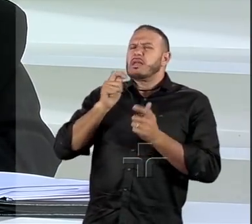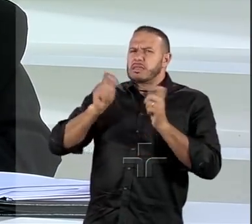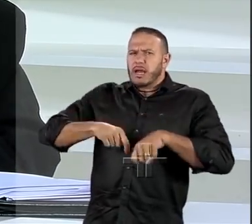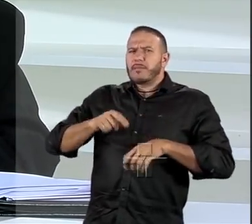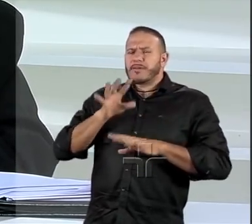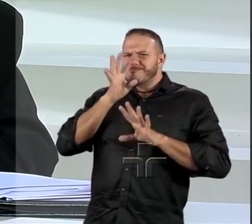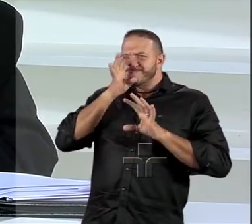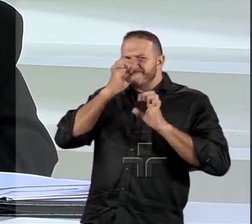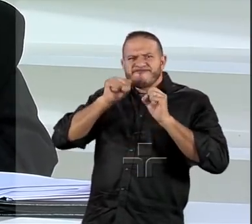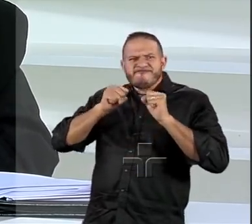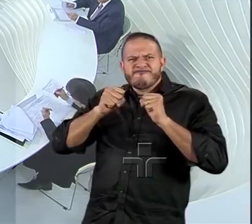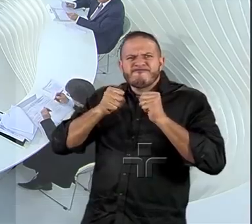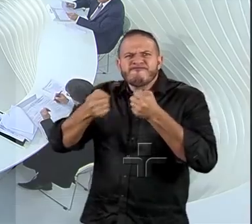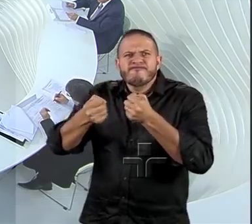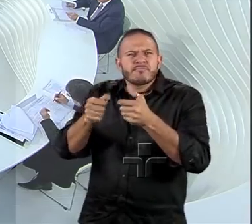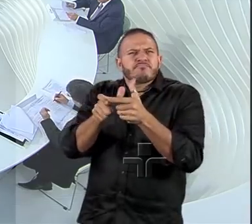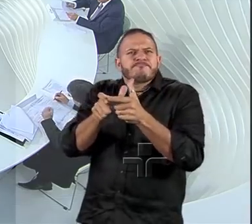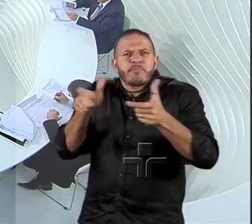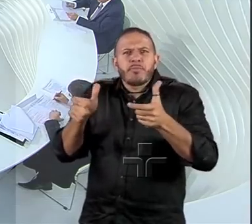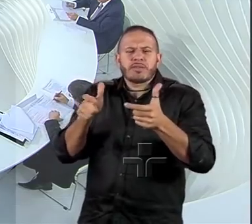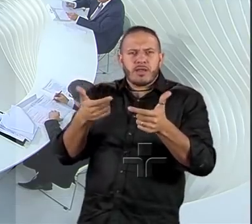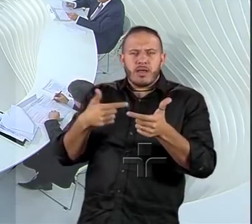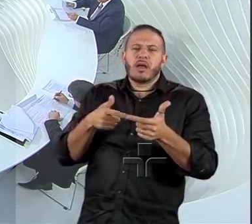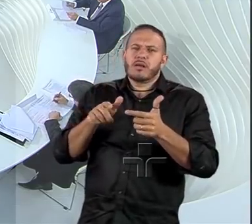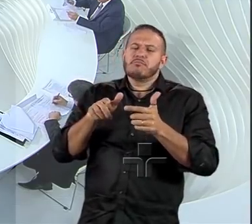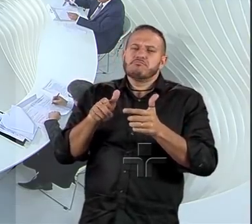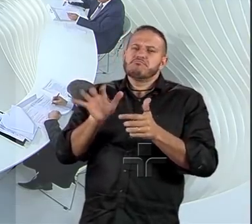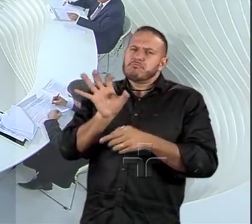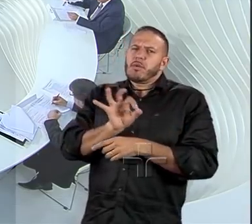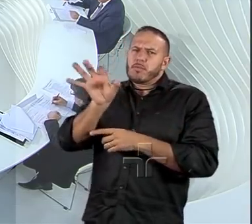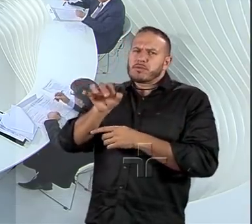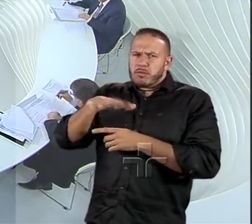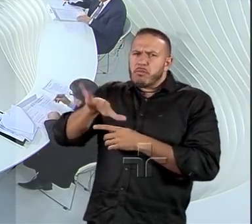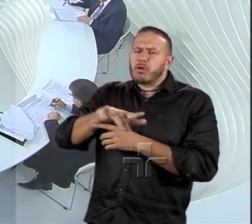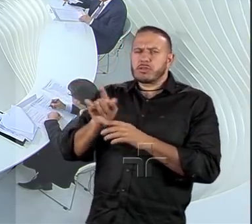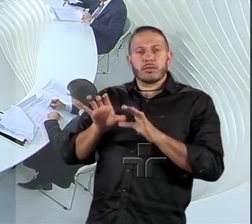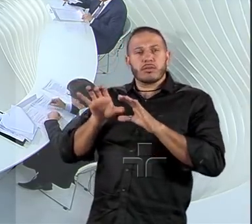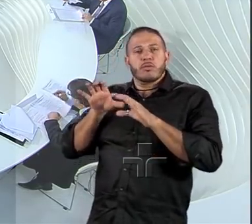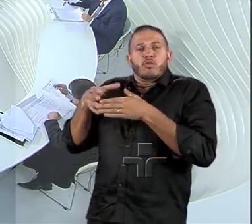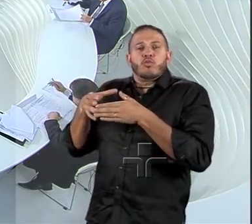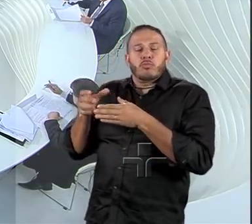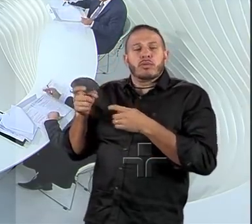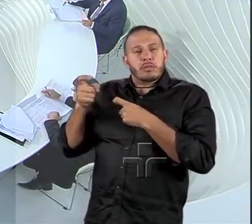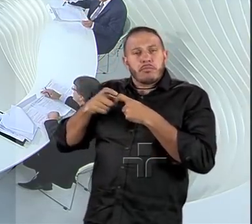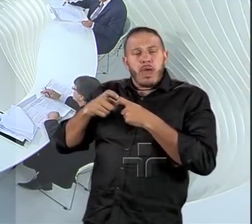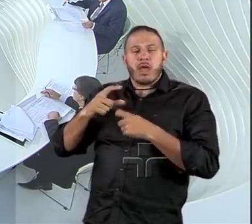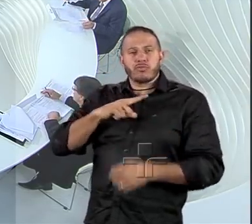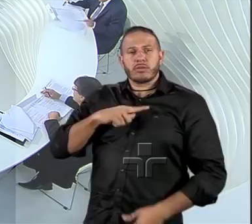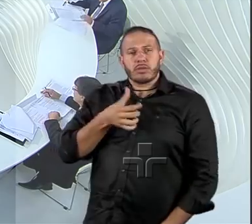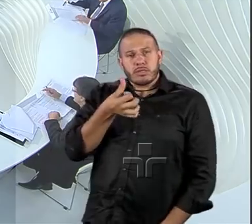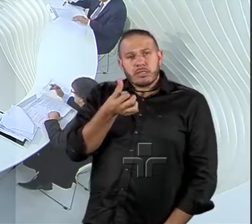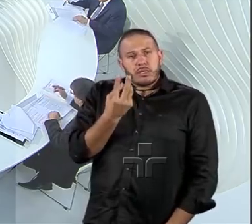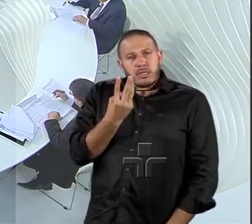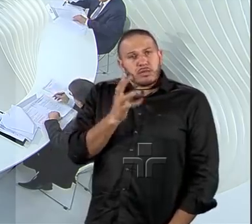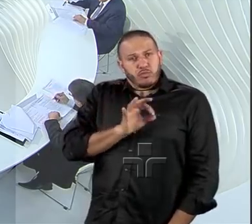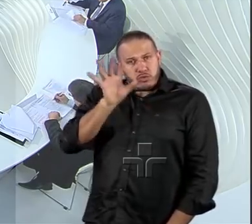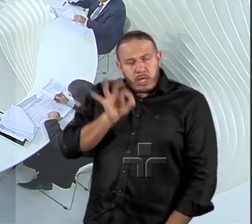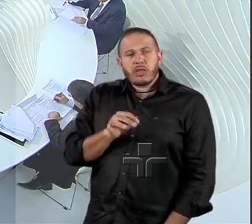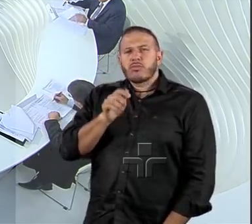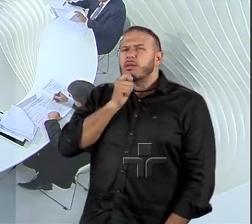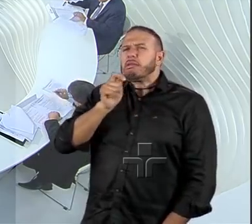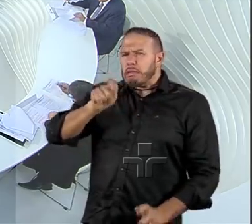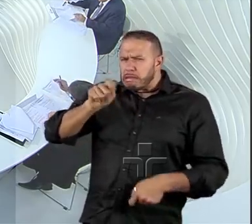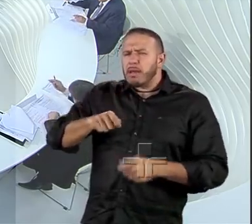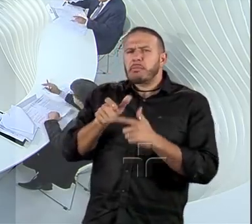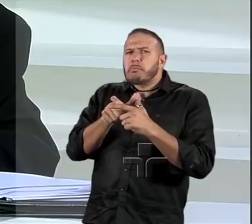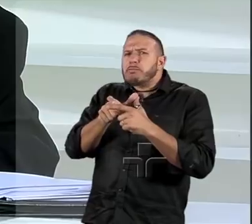aumentar essa atenção, que em parte pode ser feito por médicos. Nós temos ainda 63% para crescer na parte